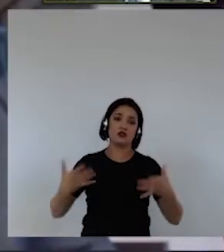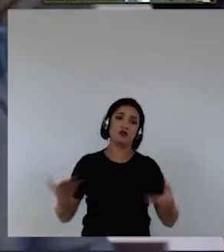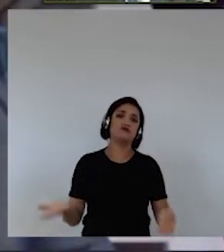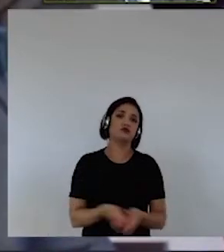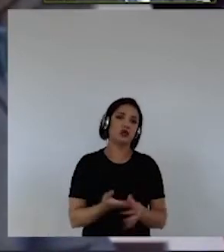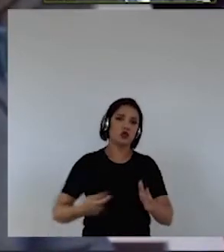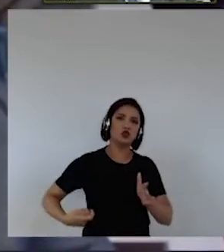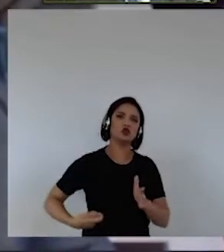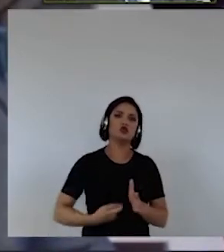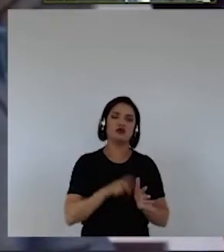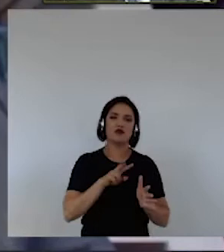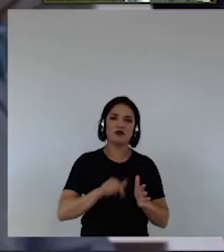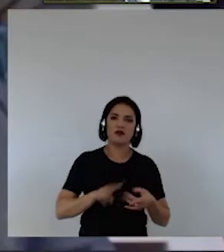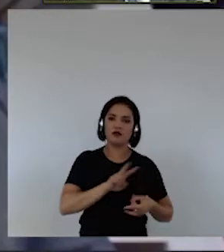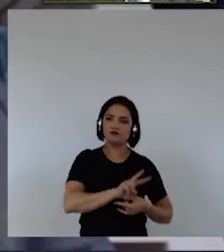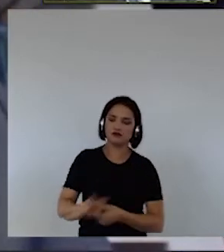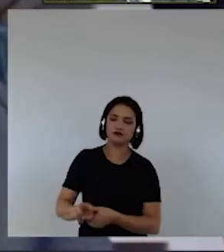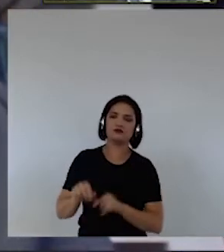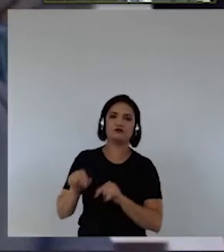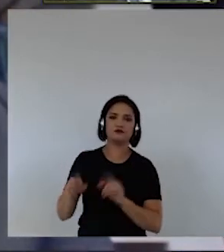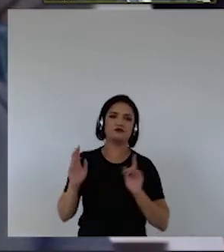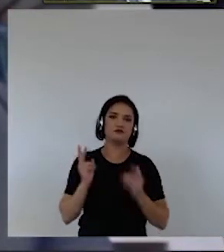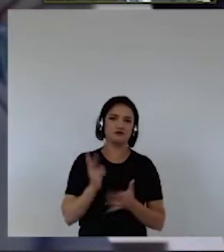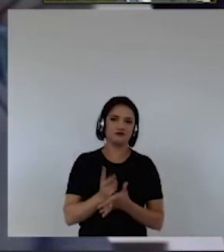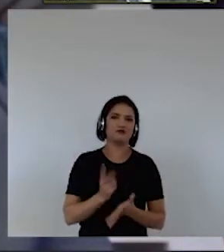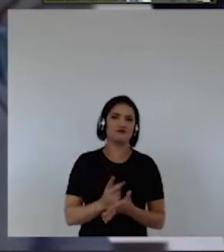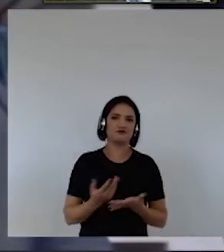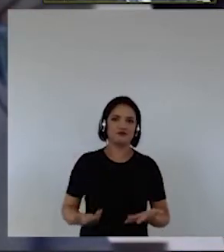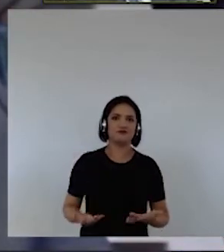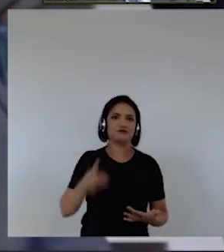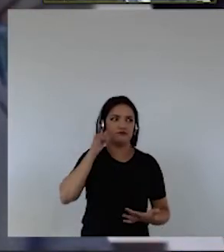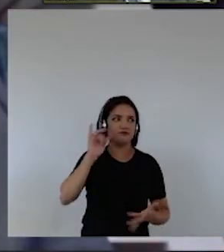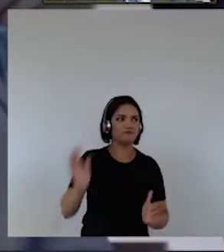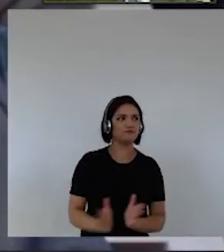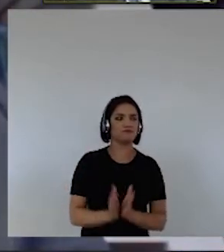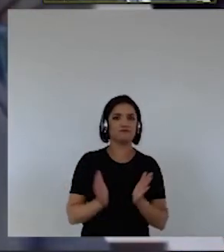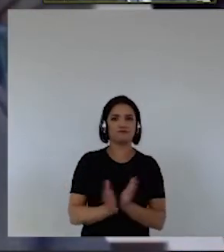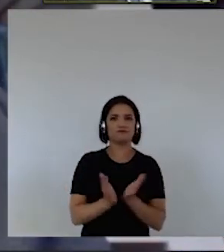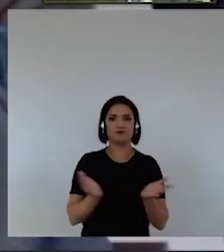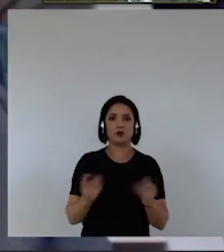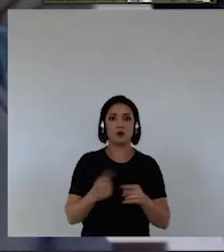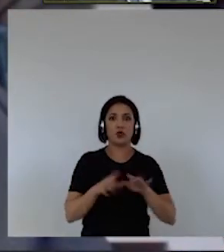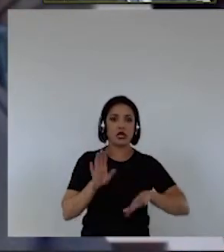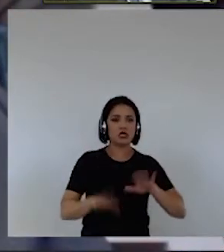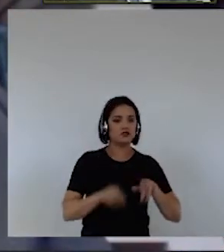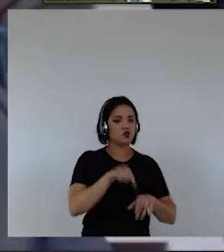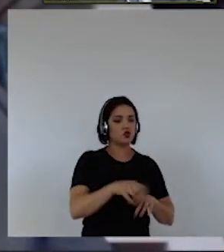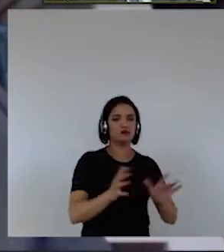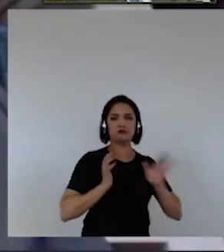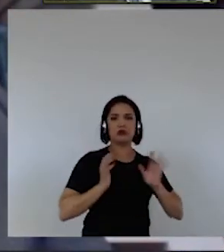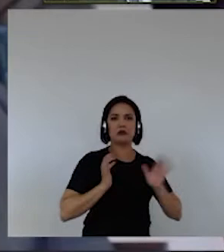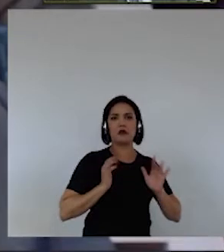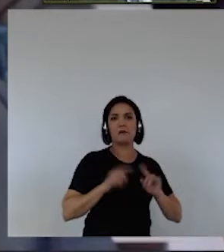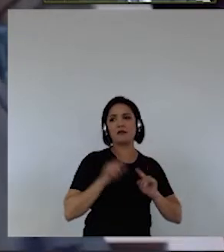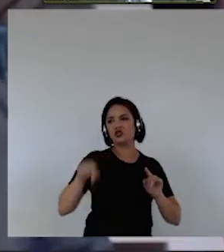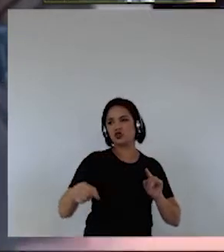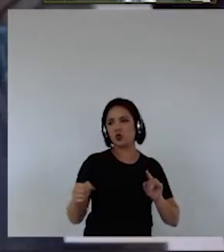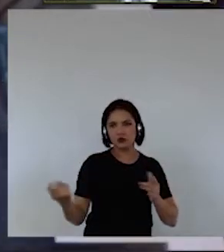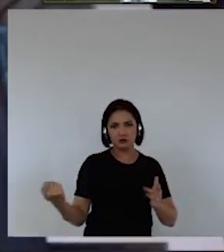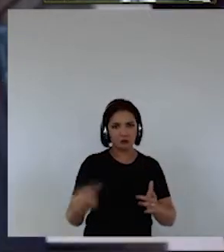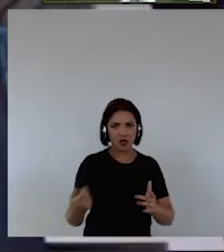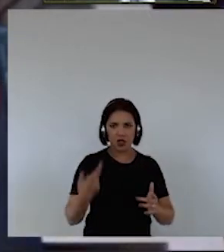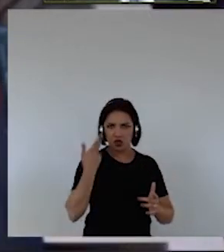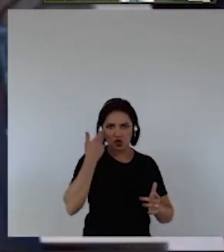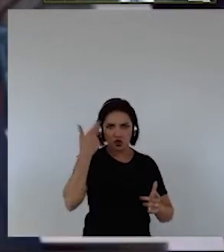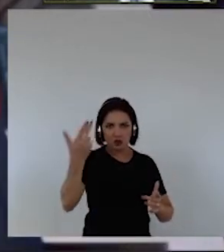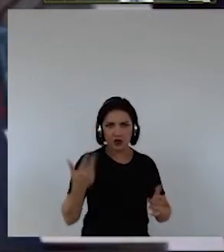grandes discussões que você tem em teoria de previsão justamente do empobrecimento, porque nem sempre o enriquecimento de uma parte implica no empobrecimento da outra. A gente está bem